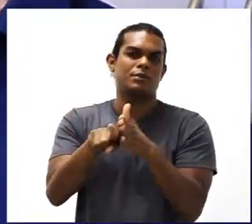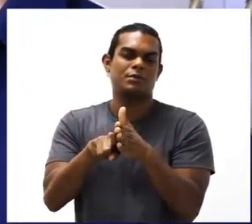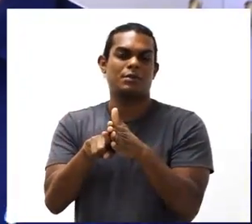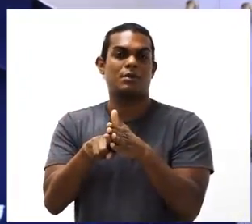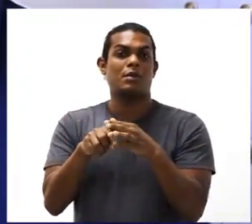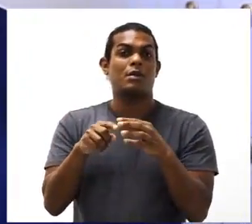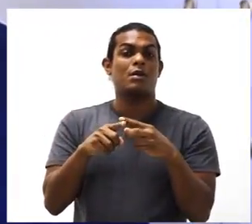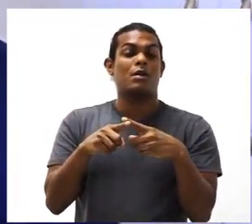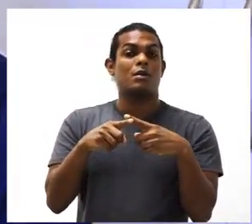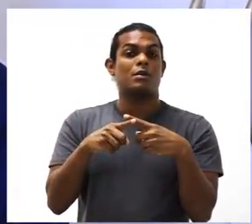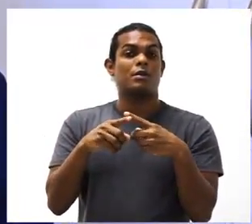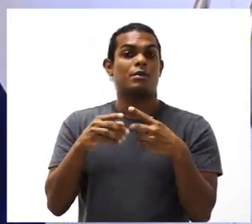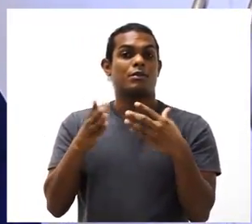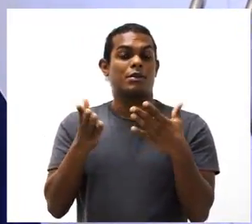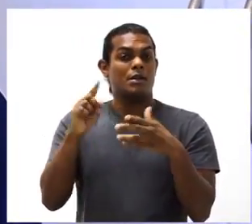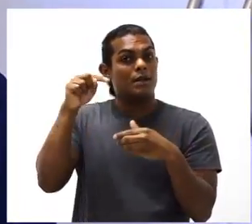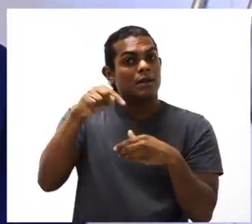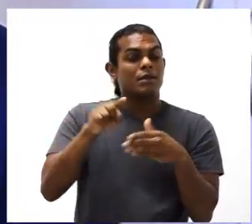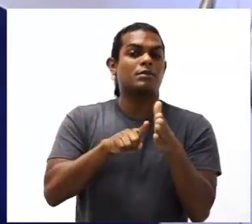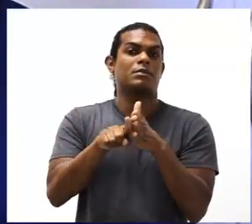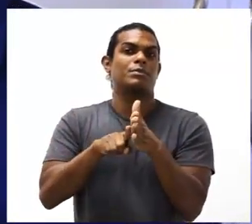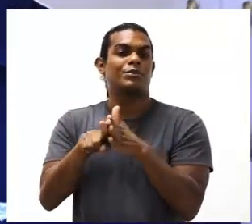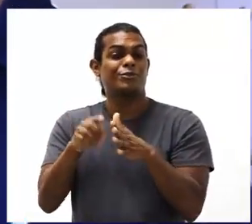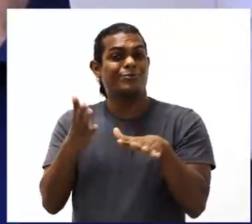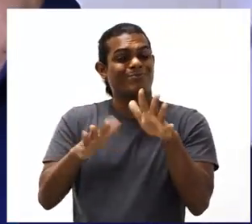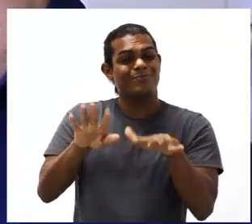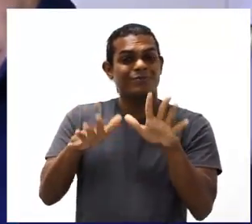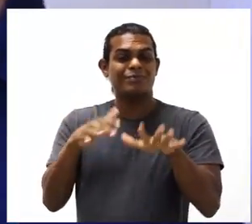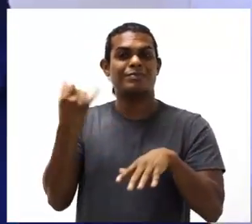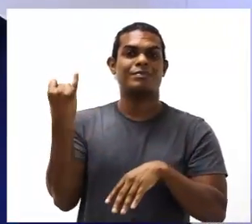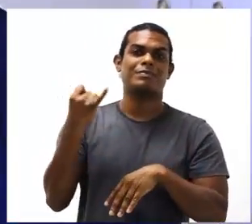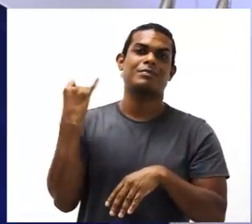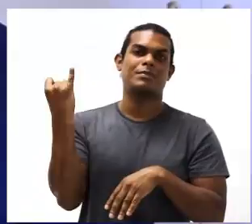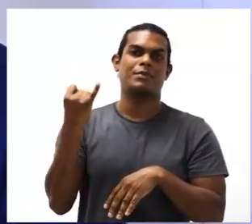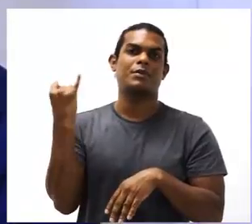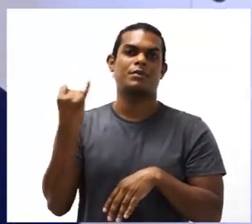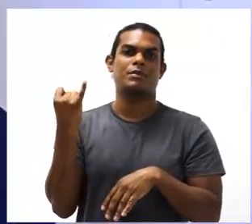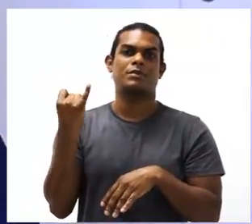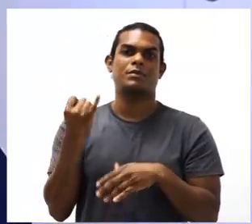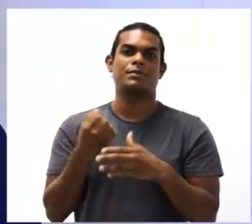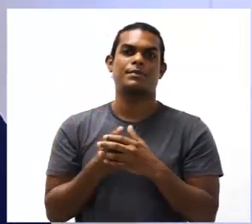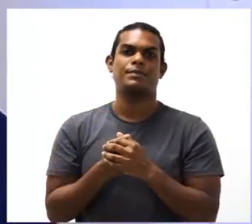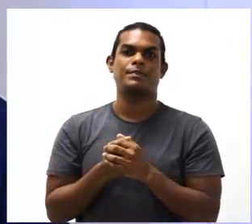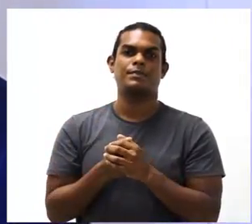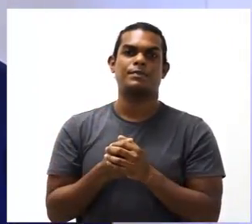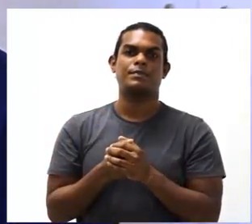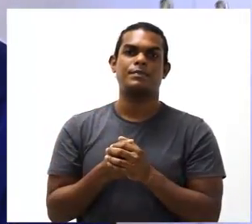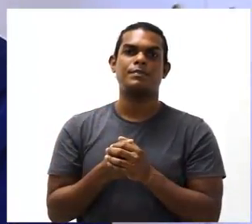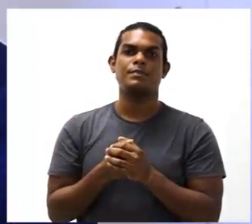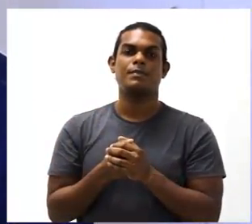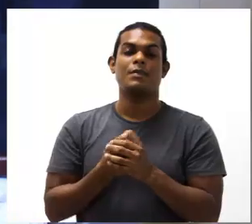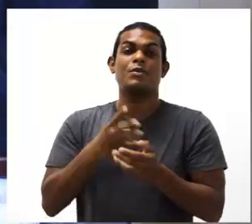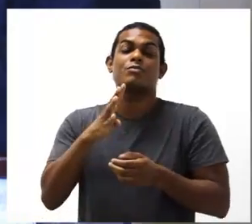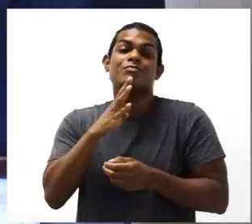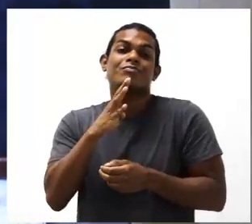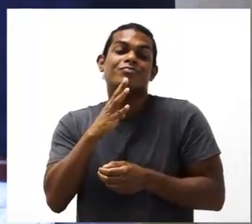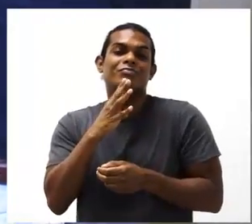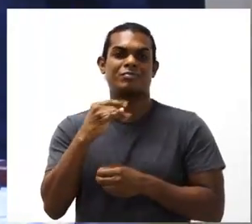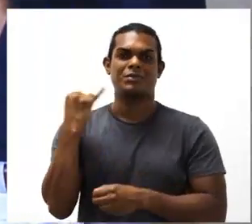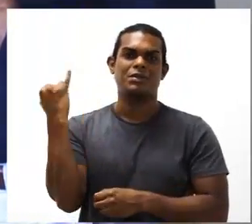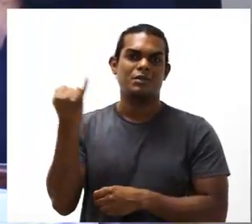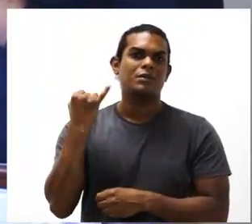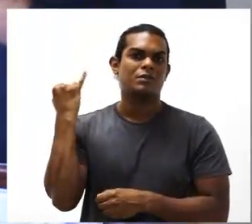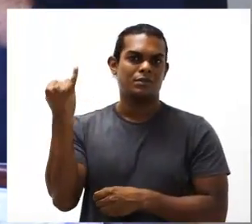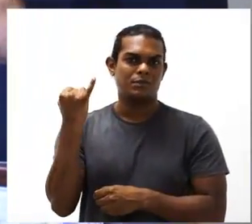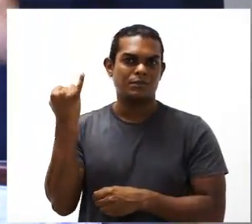esses dados, eles vão ser mais ou menos relevantes. E aí aí vem o conhecimento, a importância de ter